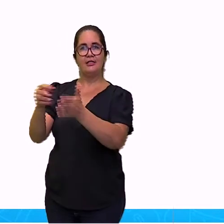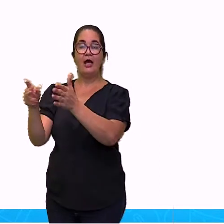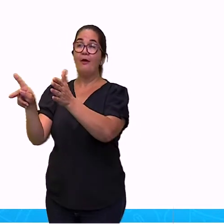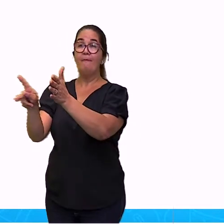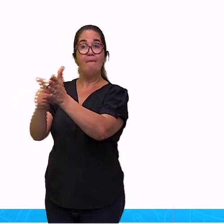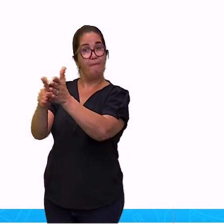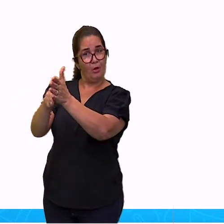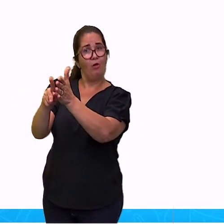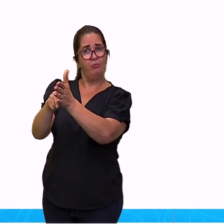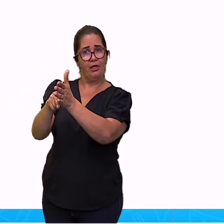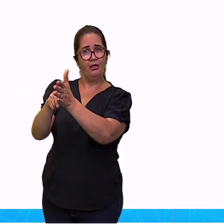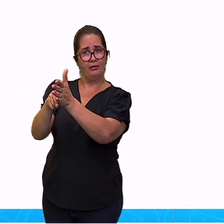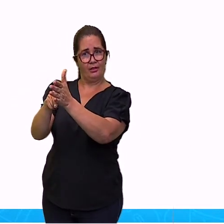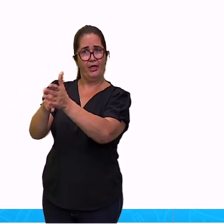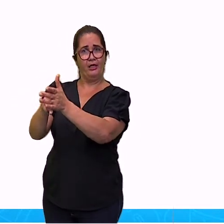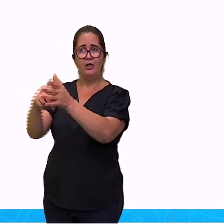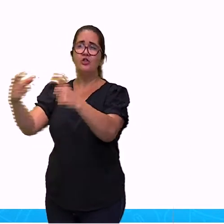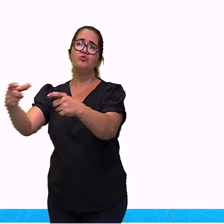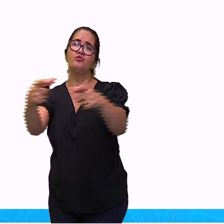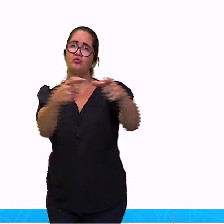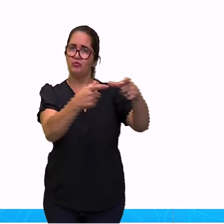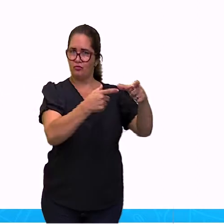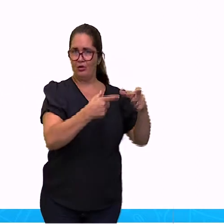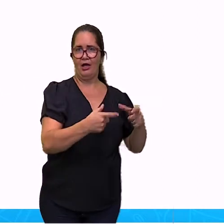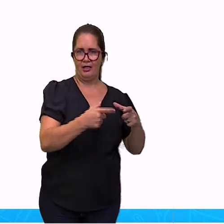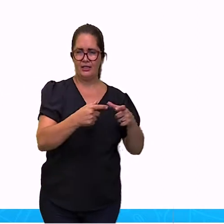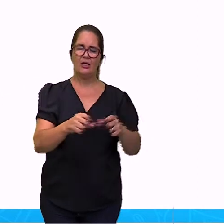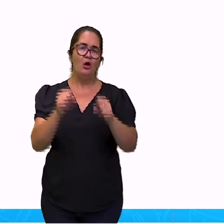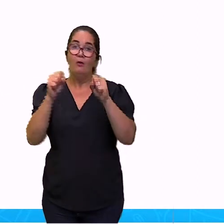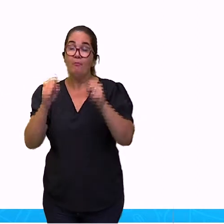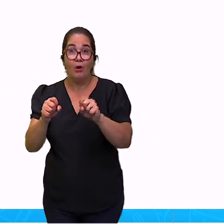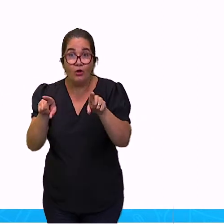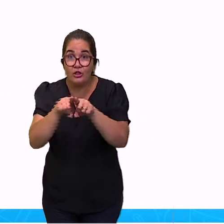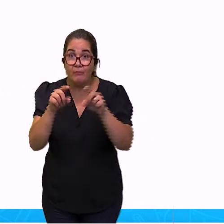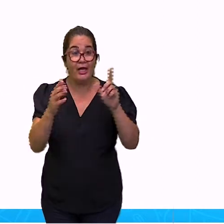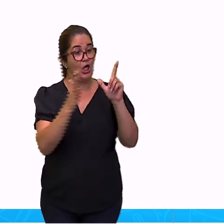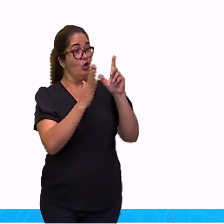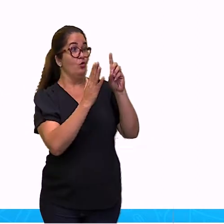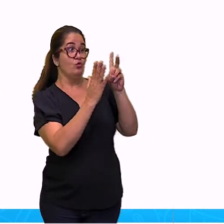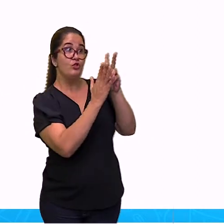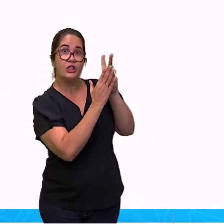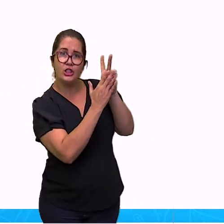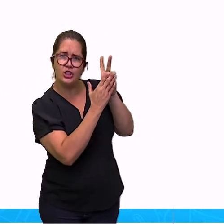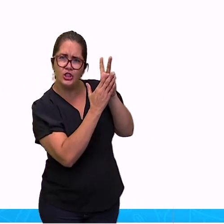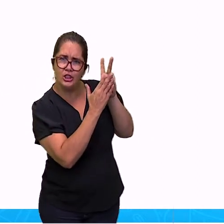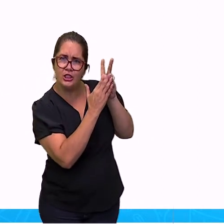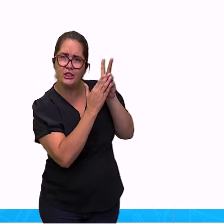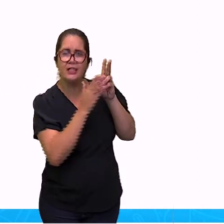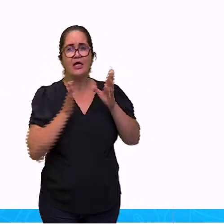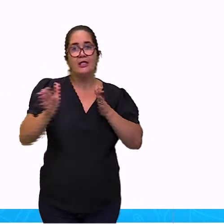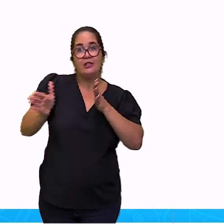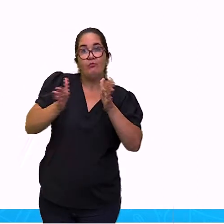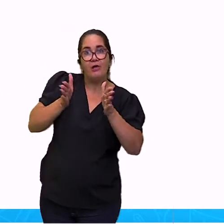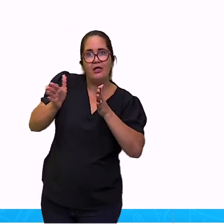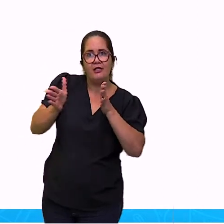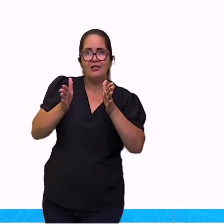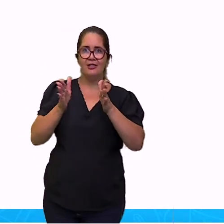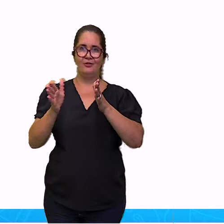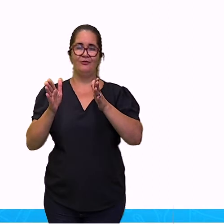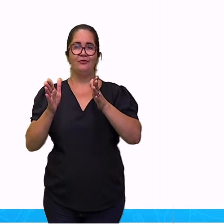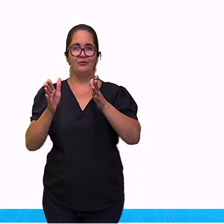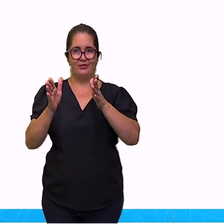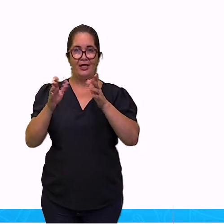celebrar acontecimentos, para marcar a puberdade em rituais fúnebres ou para